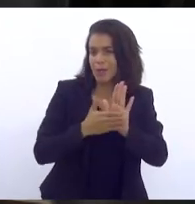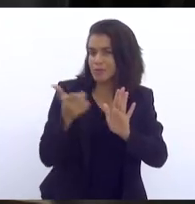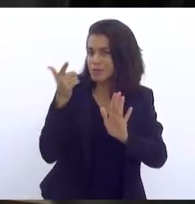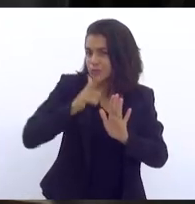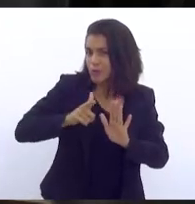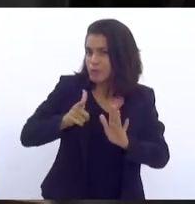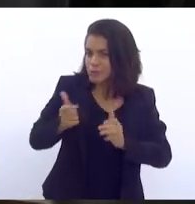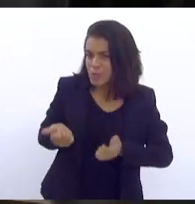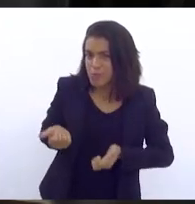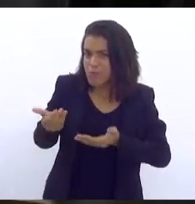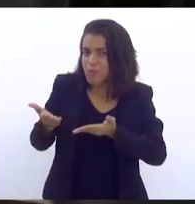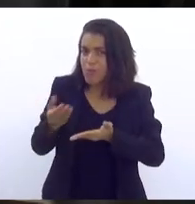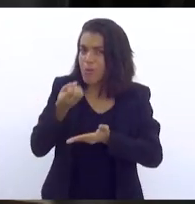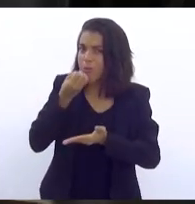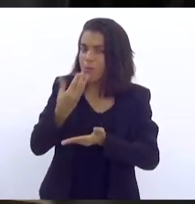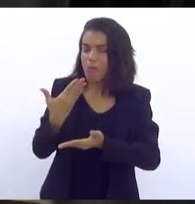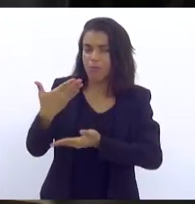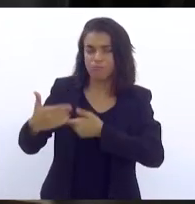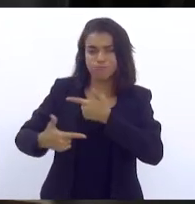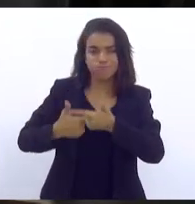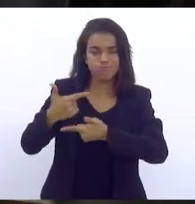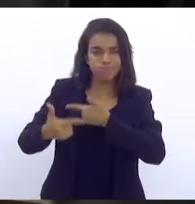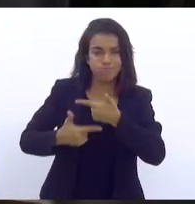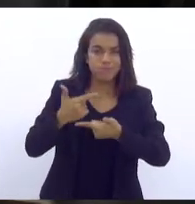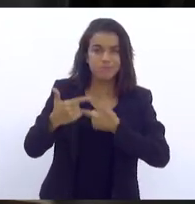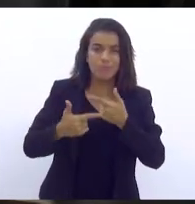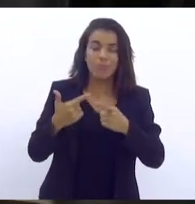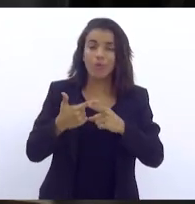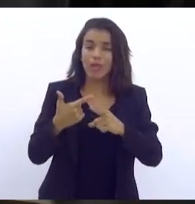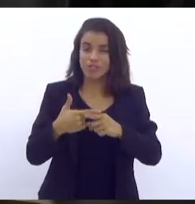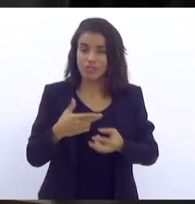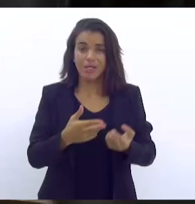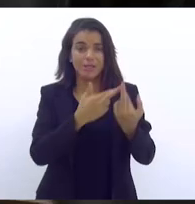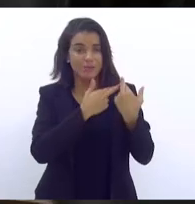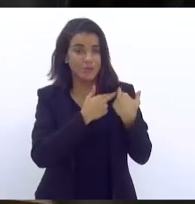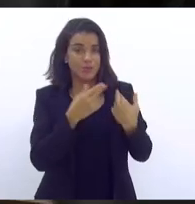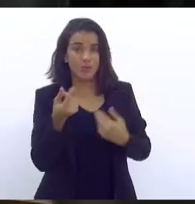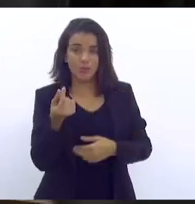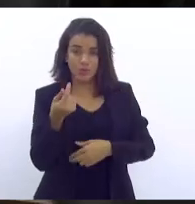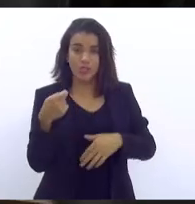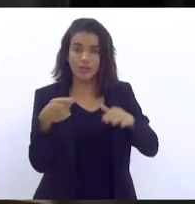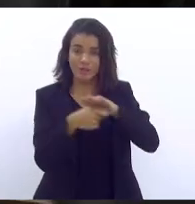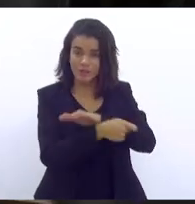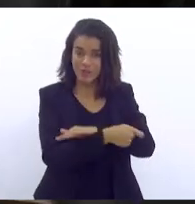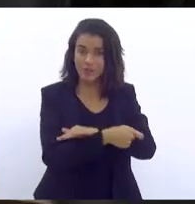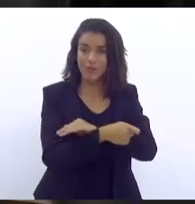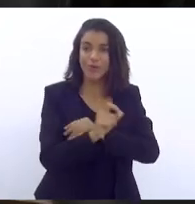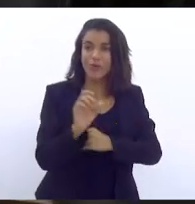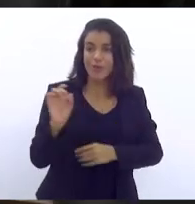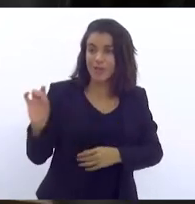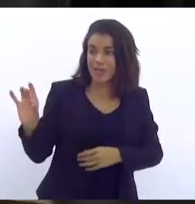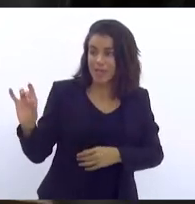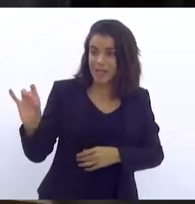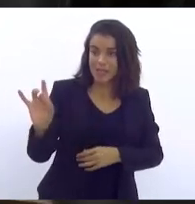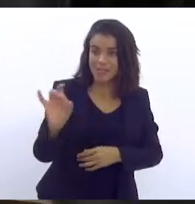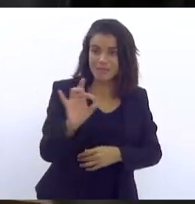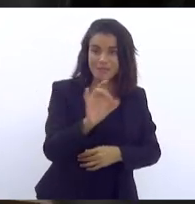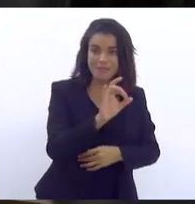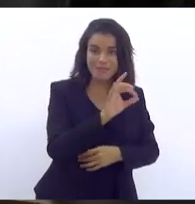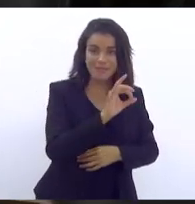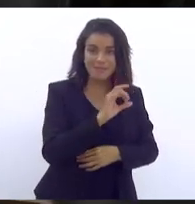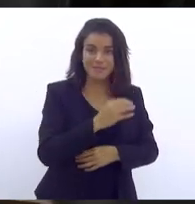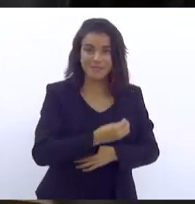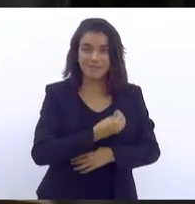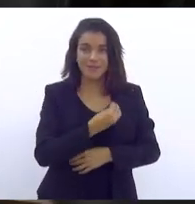também e eh a gente tem responsabilidade sobre os recursos públicos que a gente aplica que são recursos de cada um de vocês esse que tá